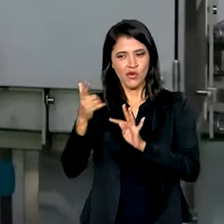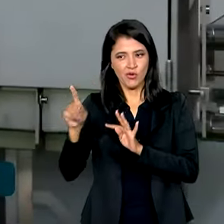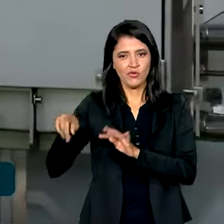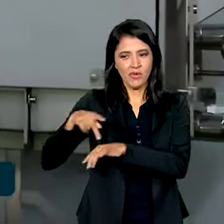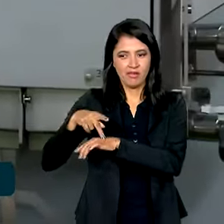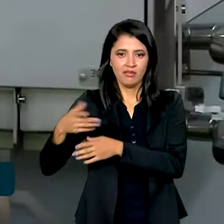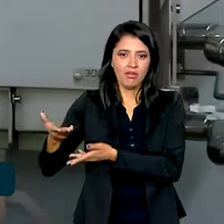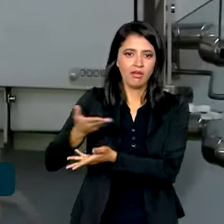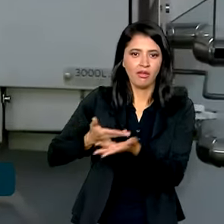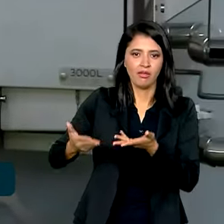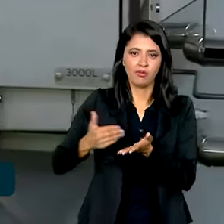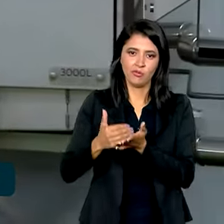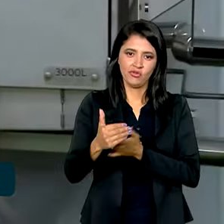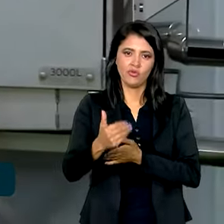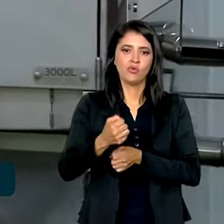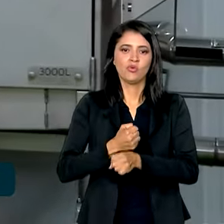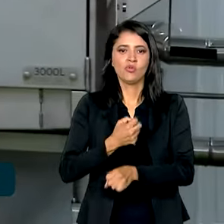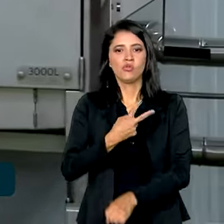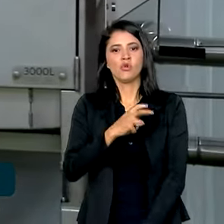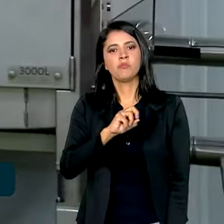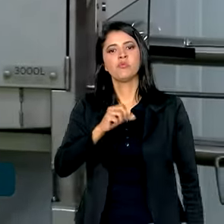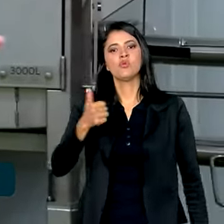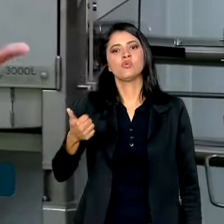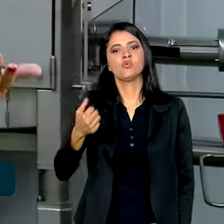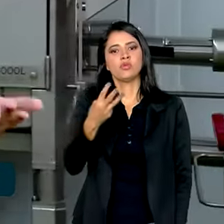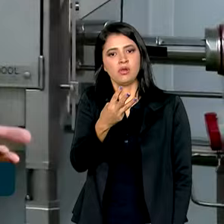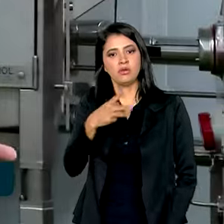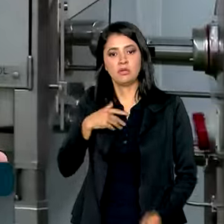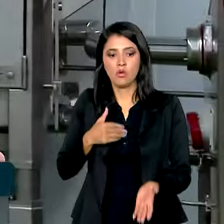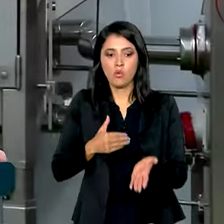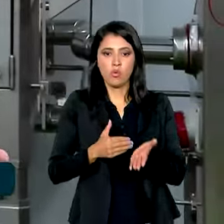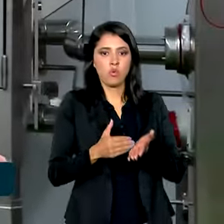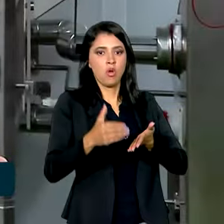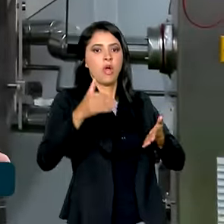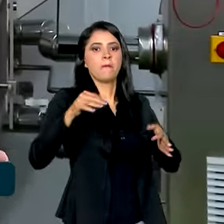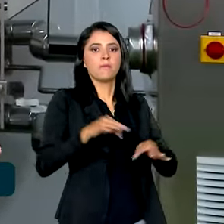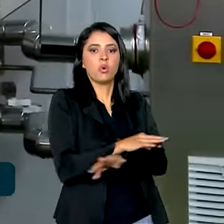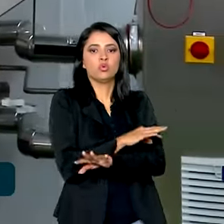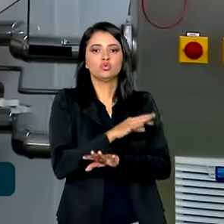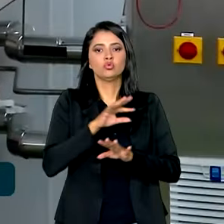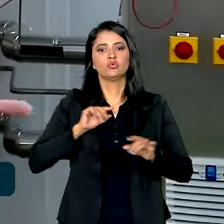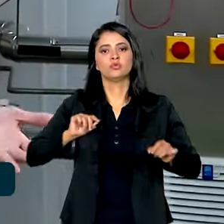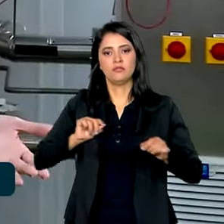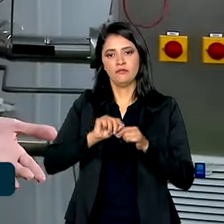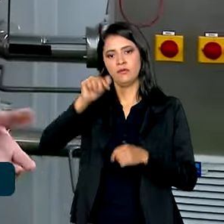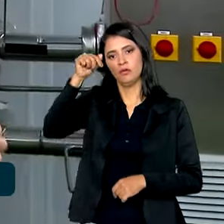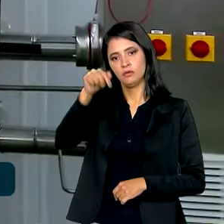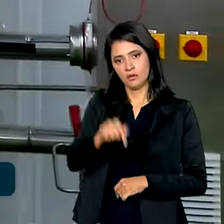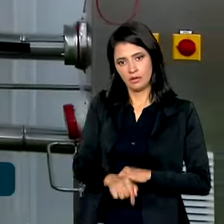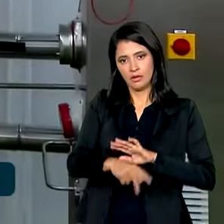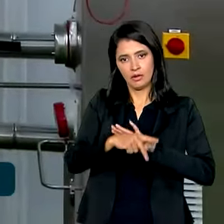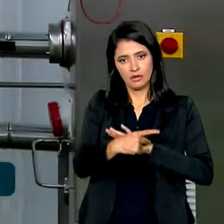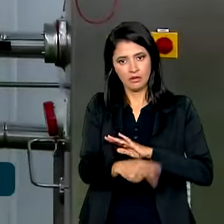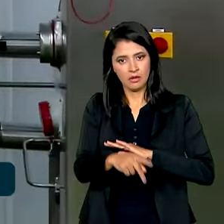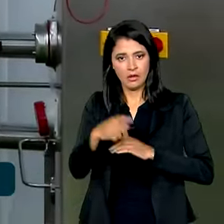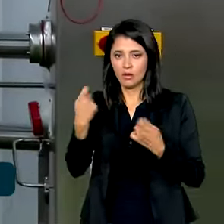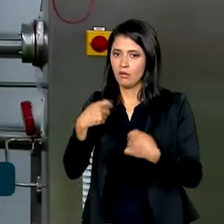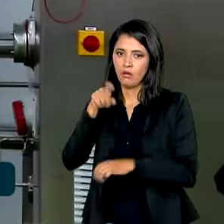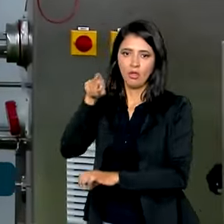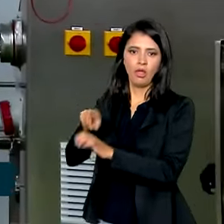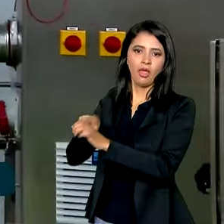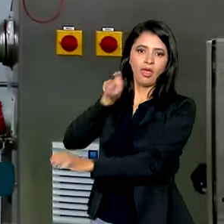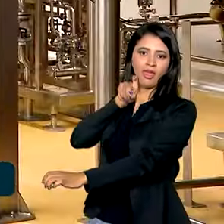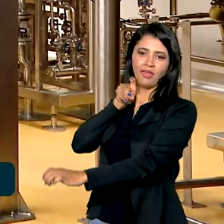países começou em 2013 e quando entrar em operação, tudo vai ser feito aqui mesmo, eliminando a